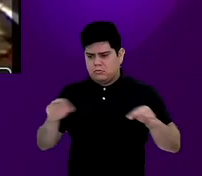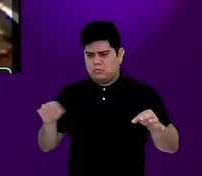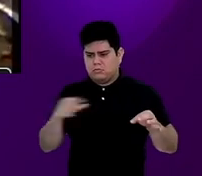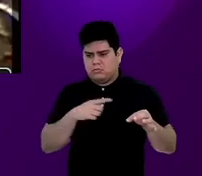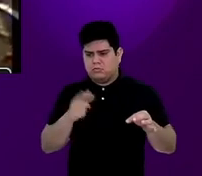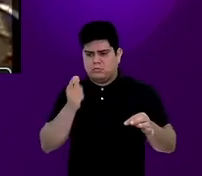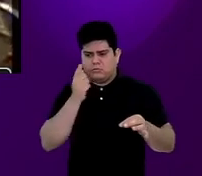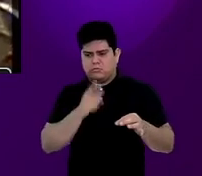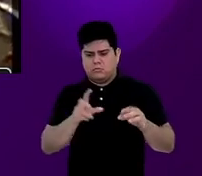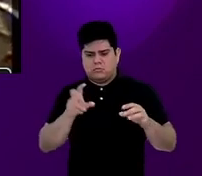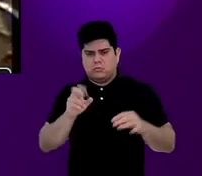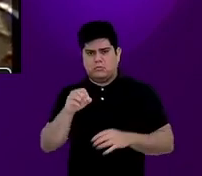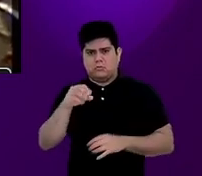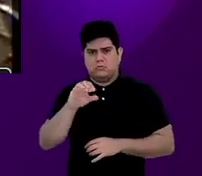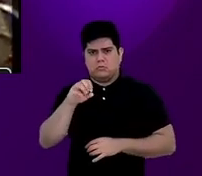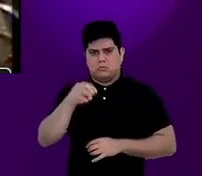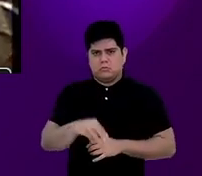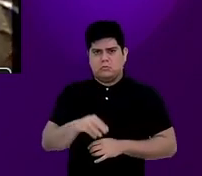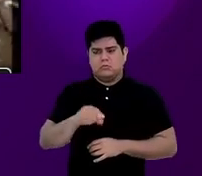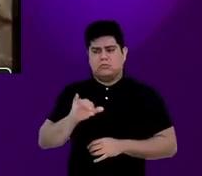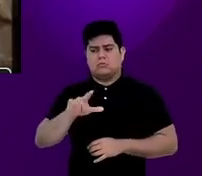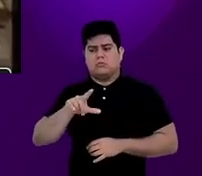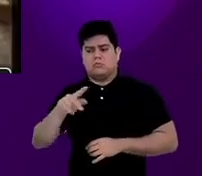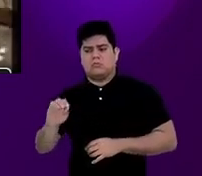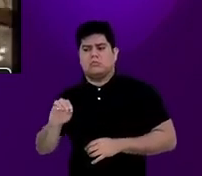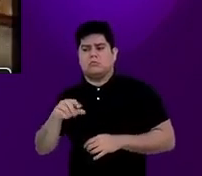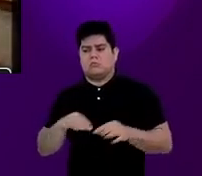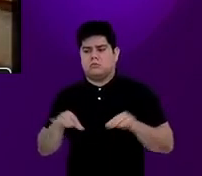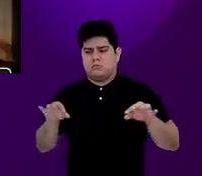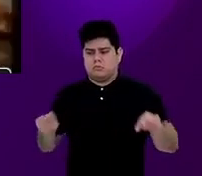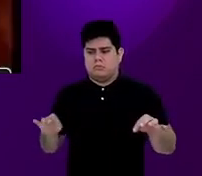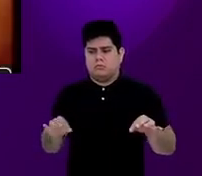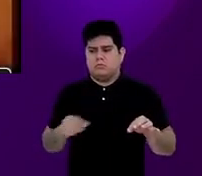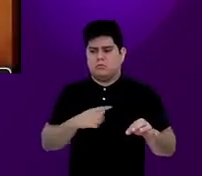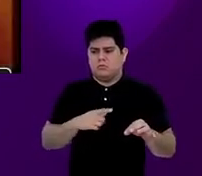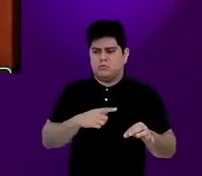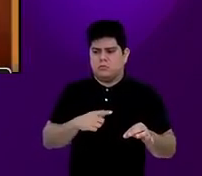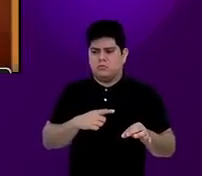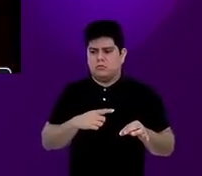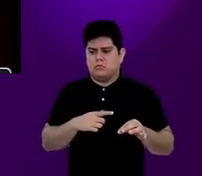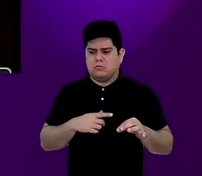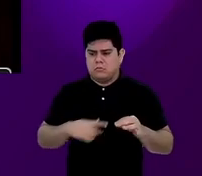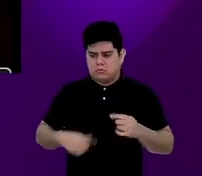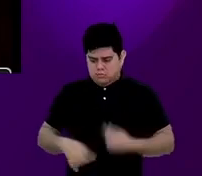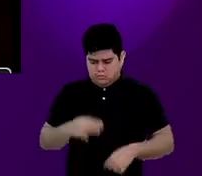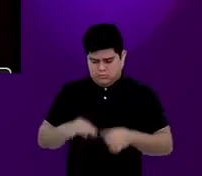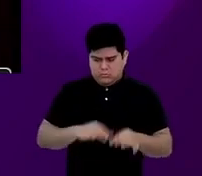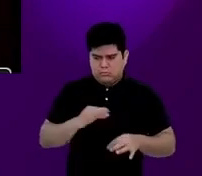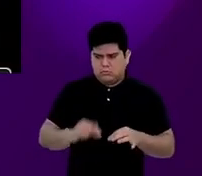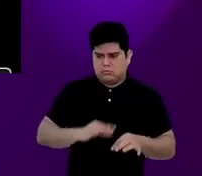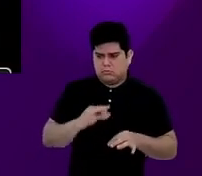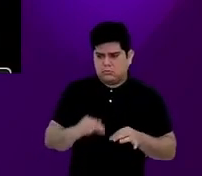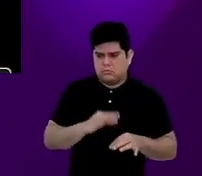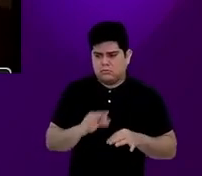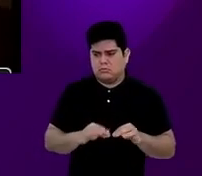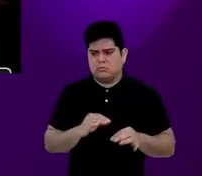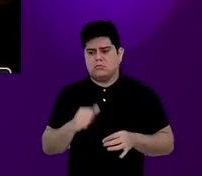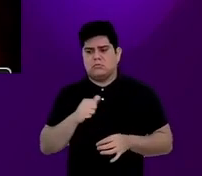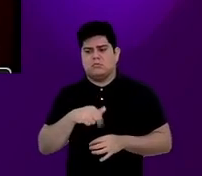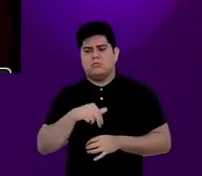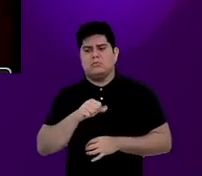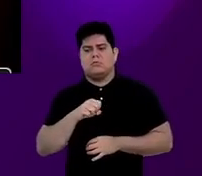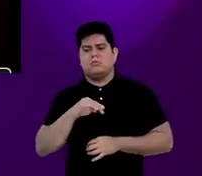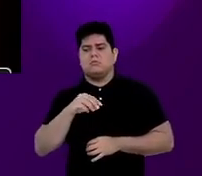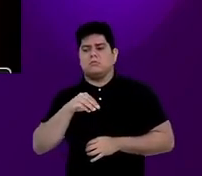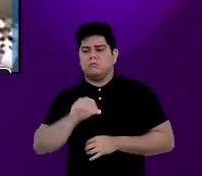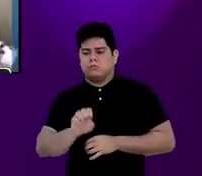exclui 50 centímetros de ilho para a neobexiga, reconstrói o trânsito intestinal com uma anastomose grampeada,